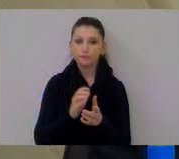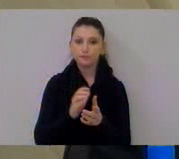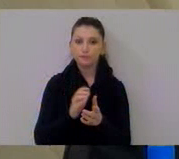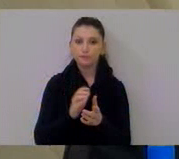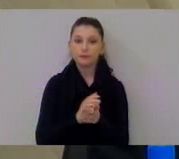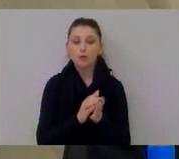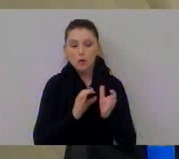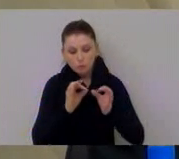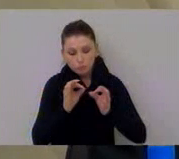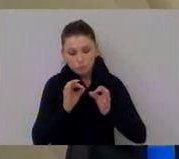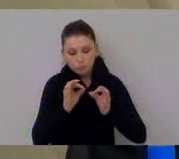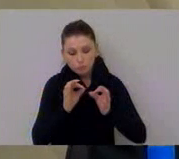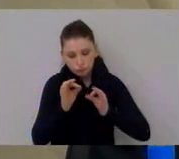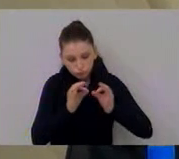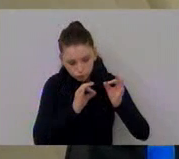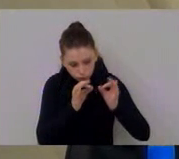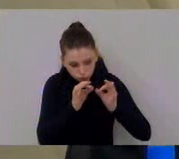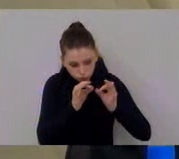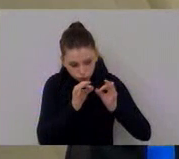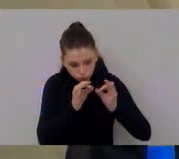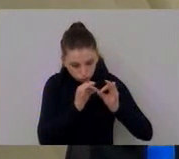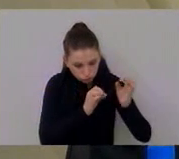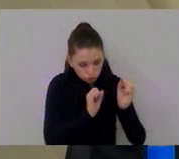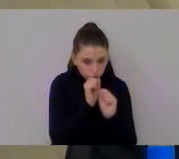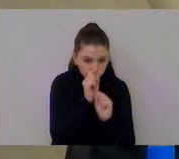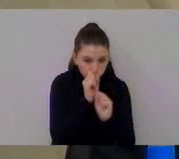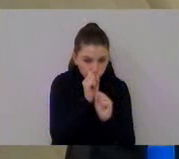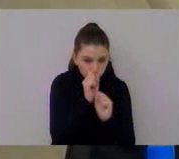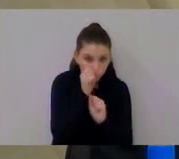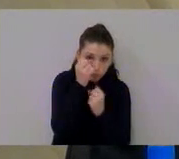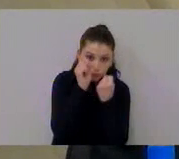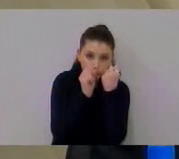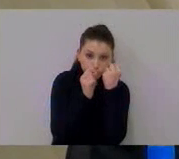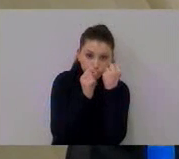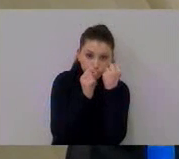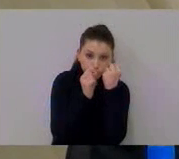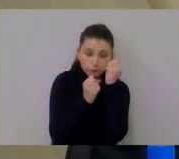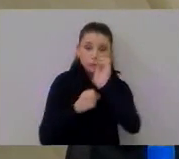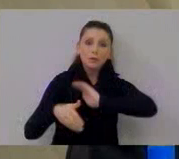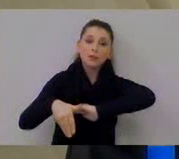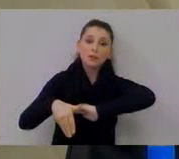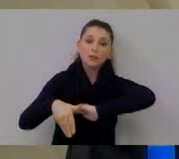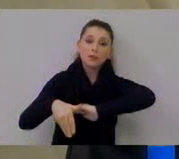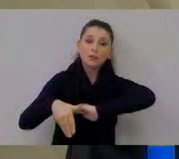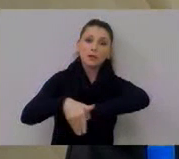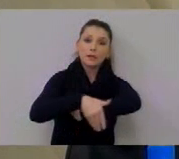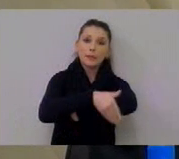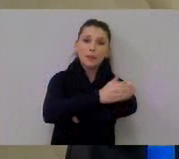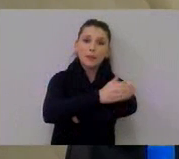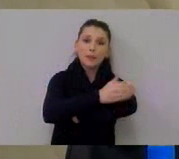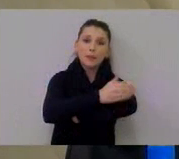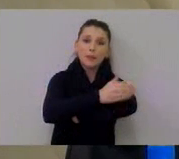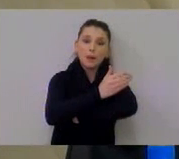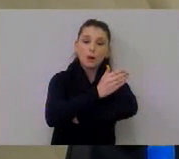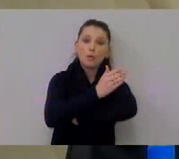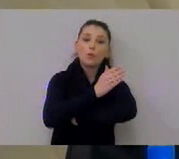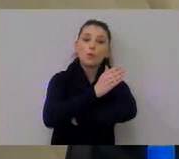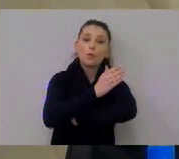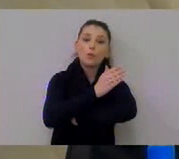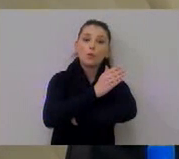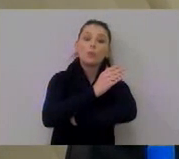patrulhamento e revestimento com material consistente nas seguintes